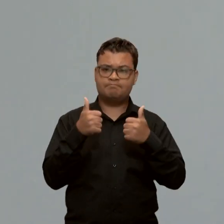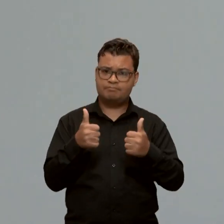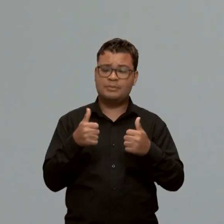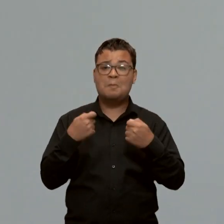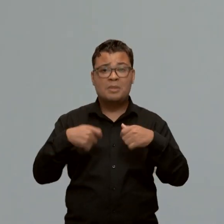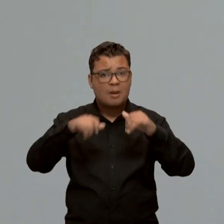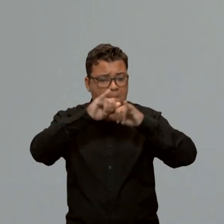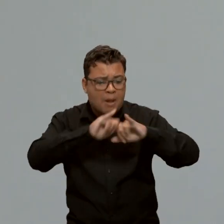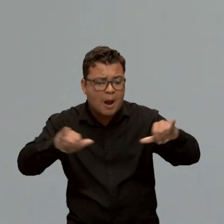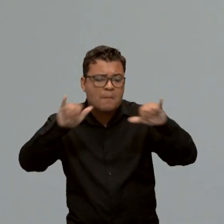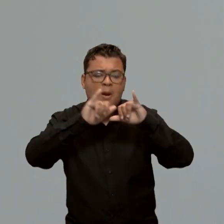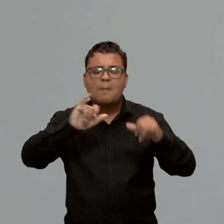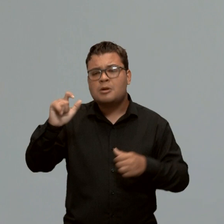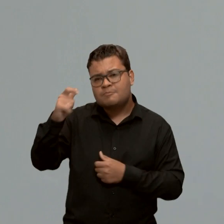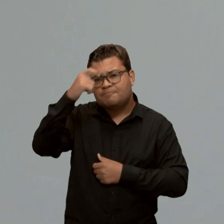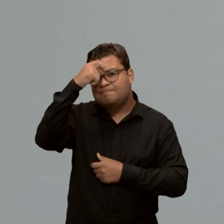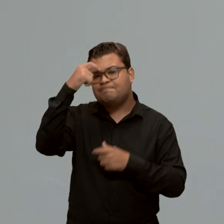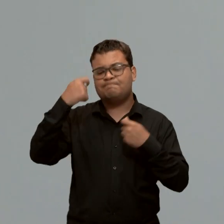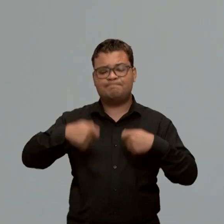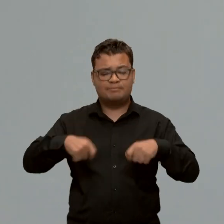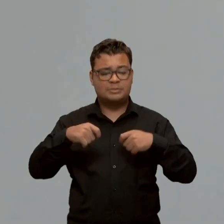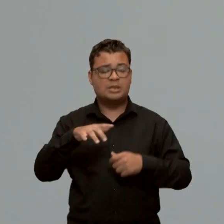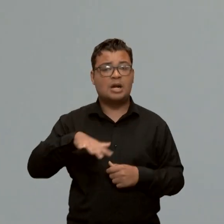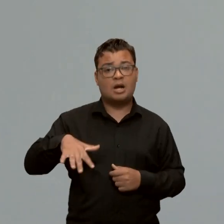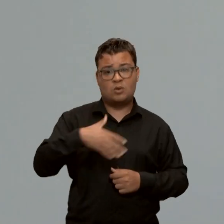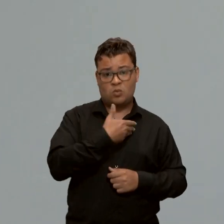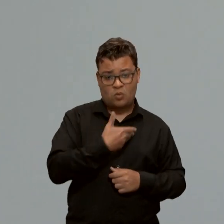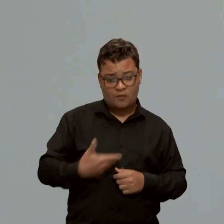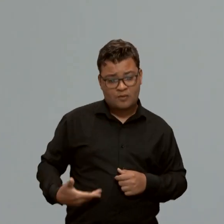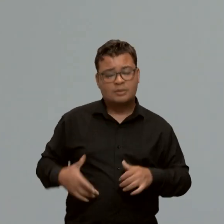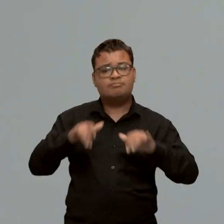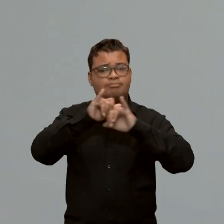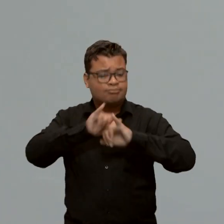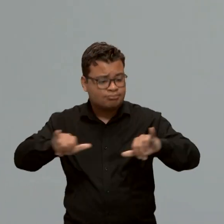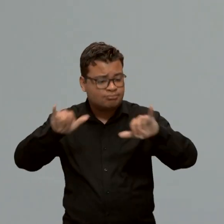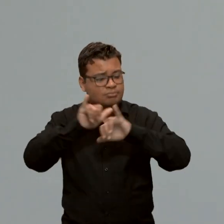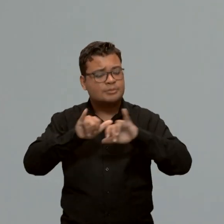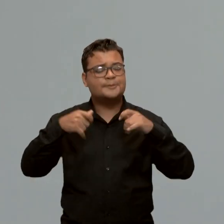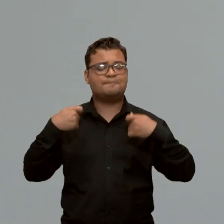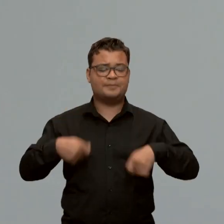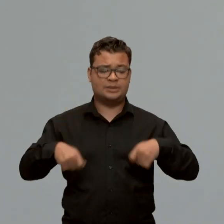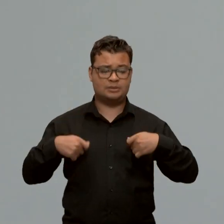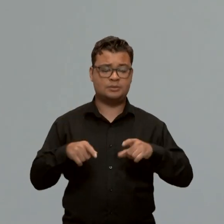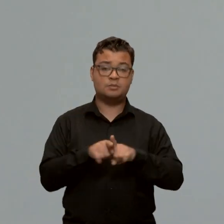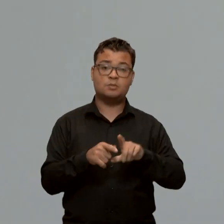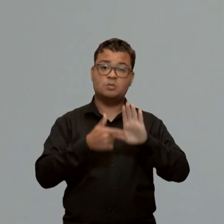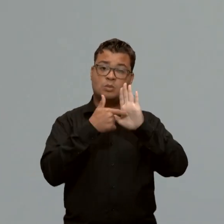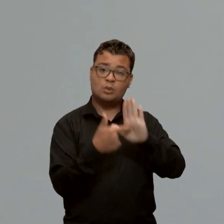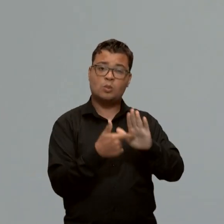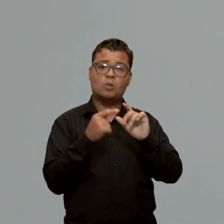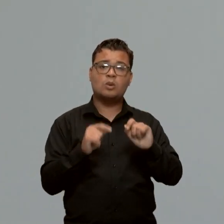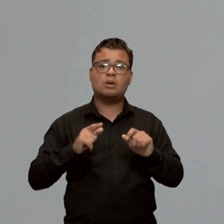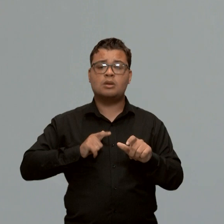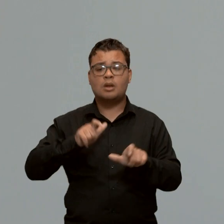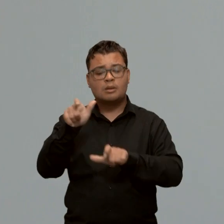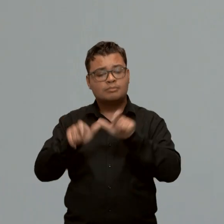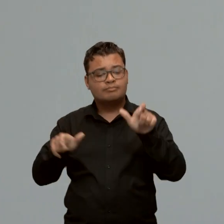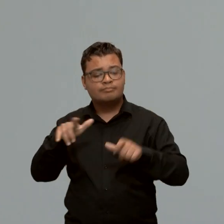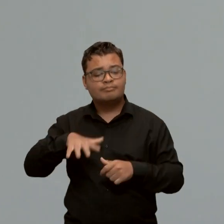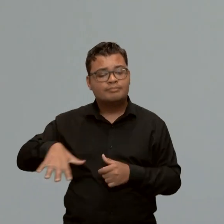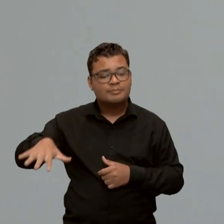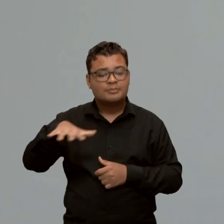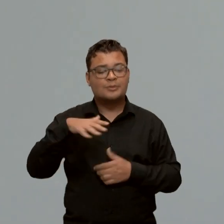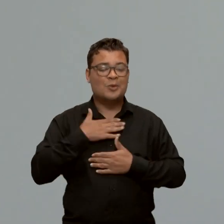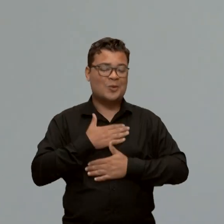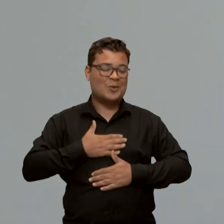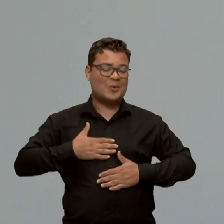sim, conscientizar o poder público e mostrar que tem pessoas que ficam felizes,